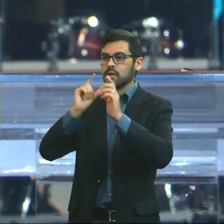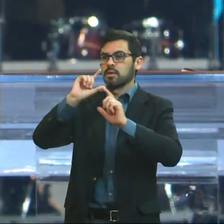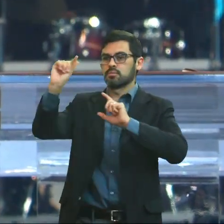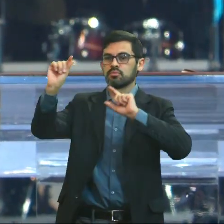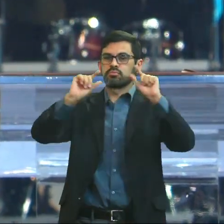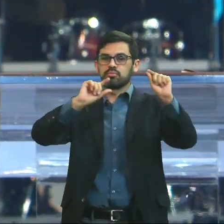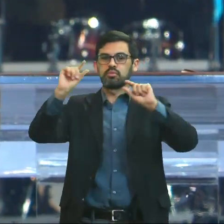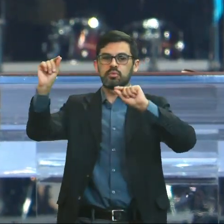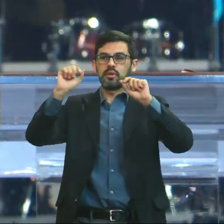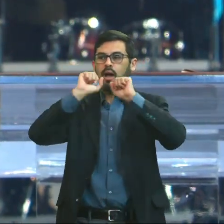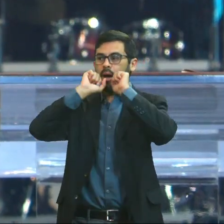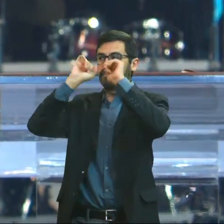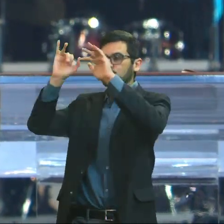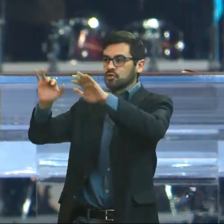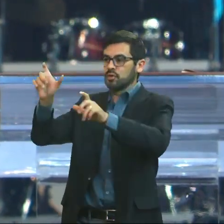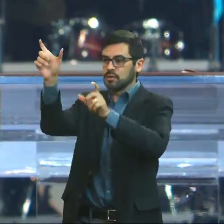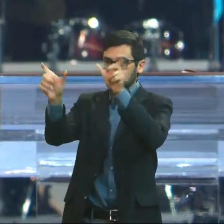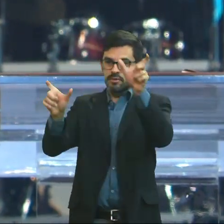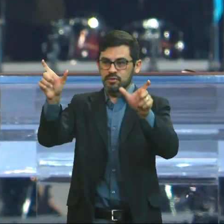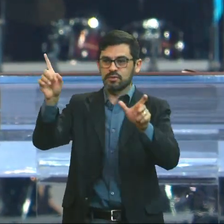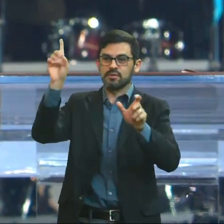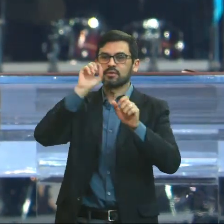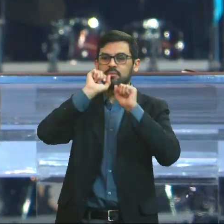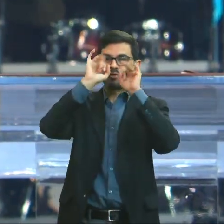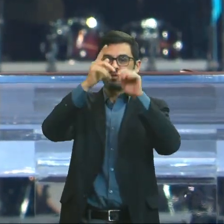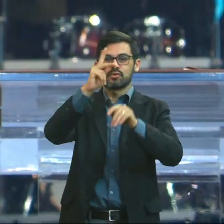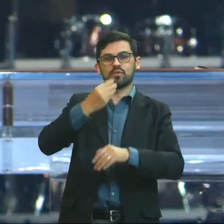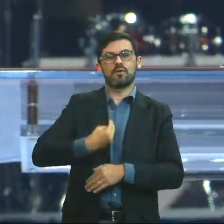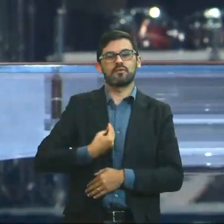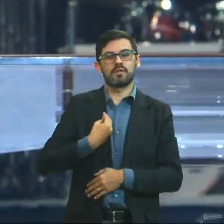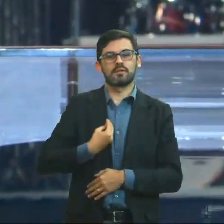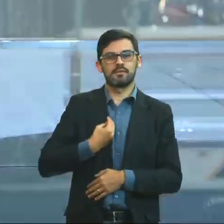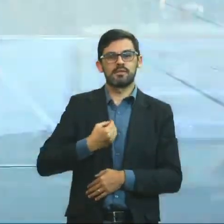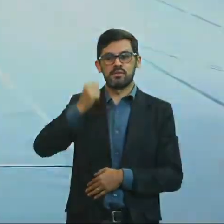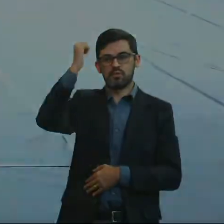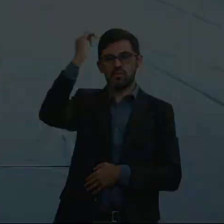você sai, abençoe aos outros. Que Deus abençoe sua vida com graça e poder.